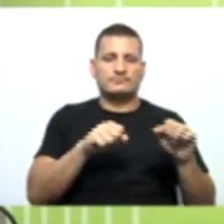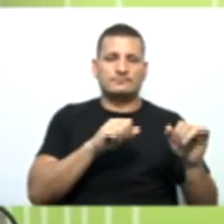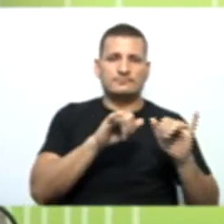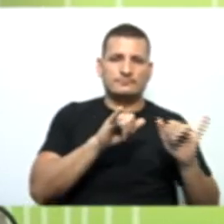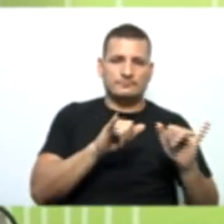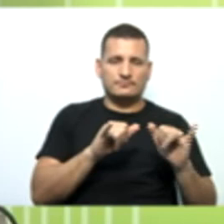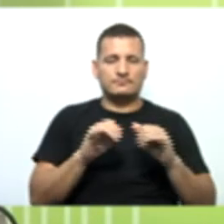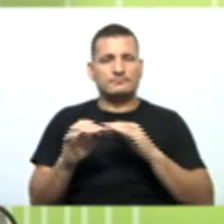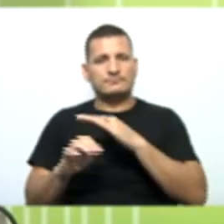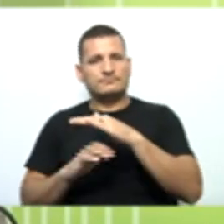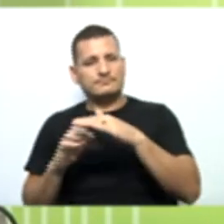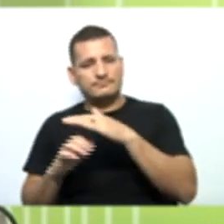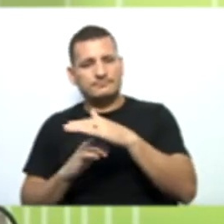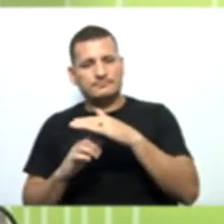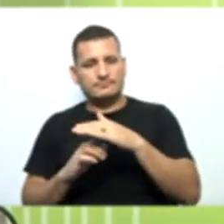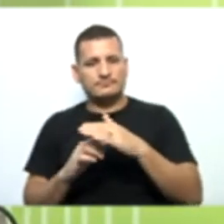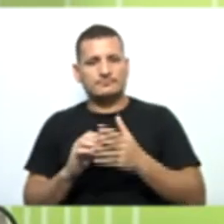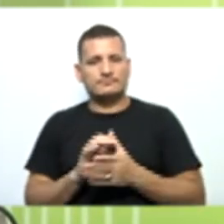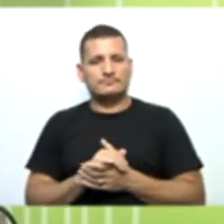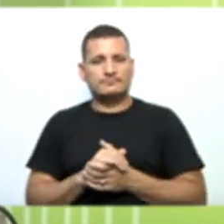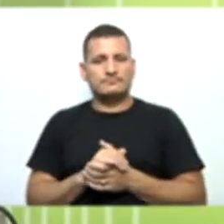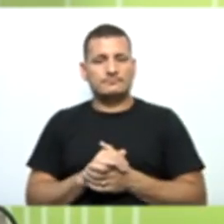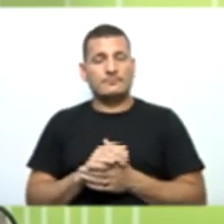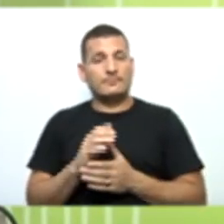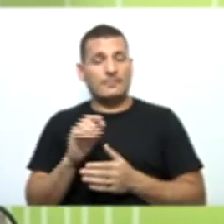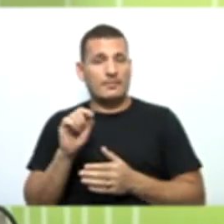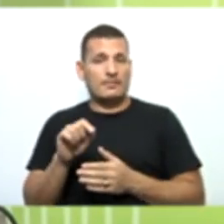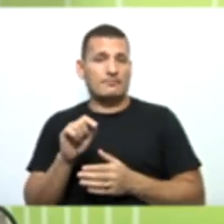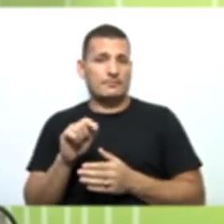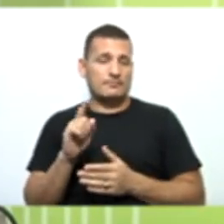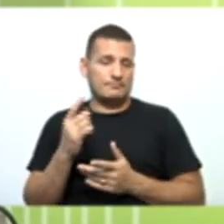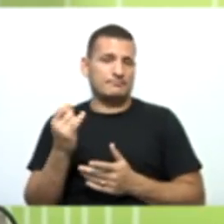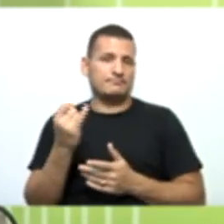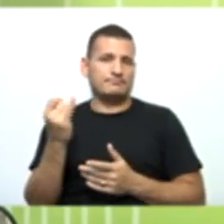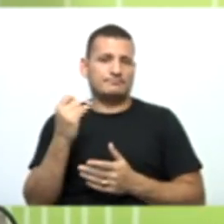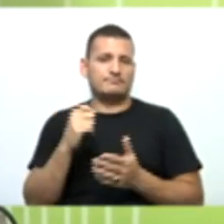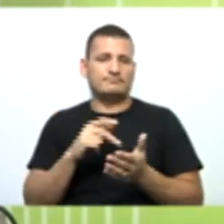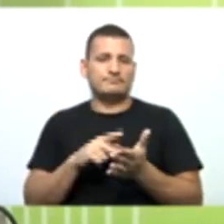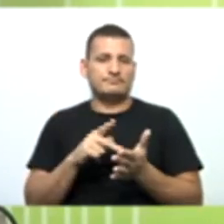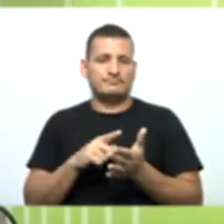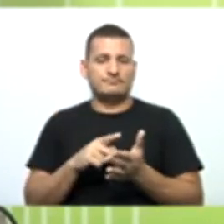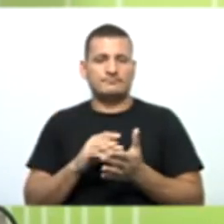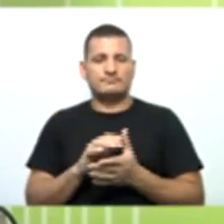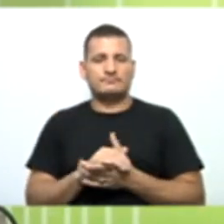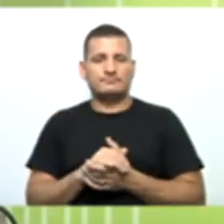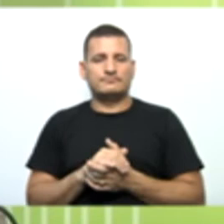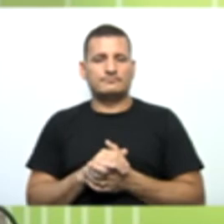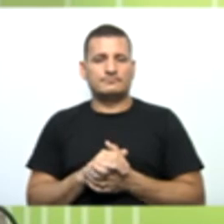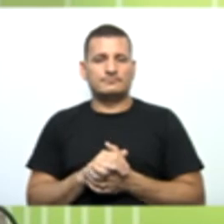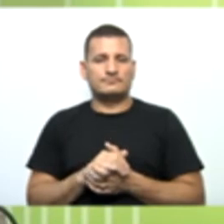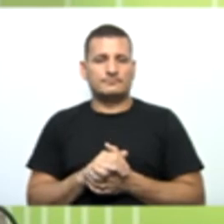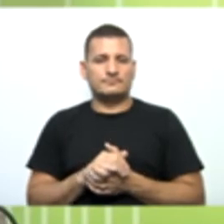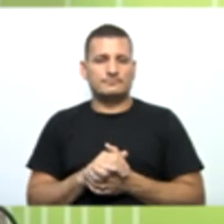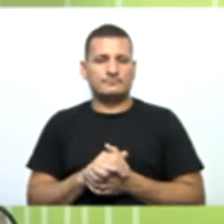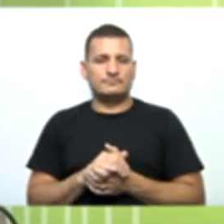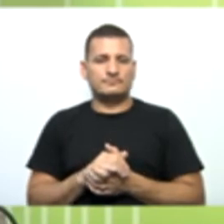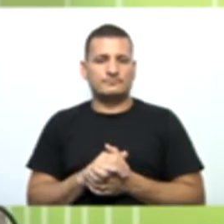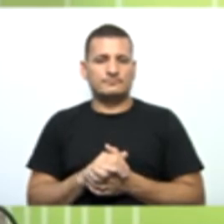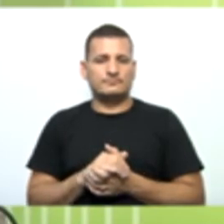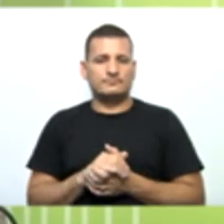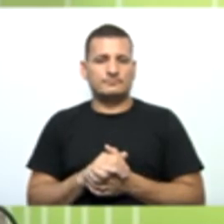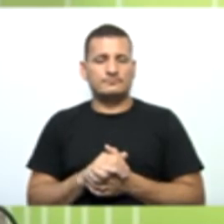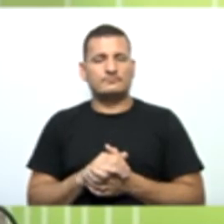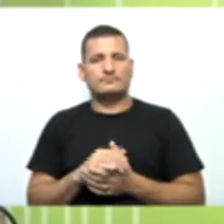e o negócio, é o que a gente espera, certo? É transformar